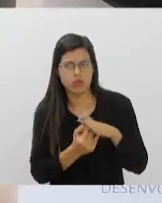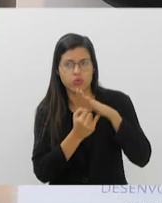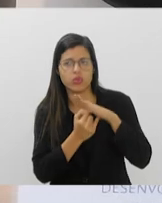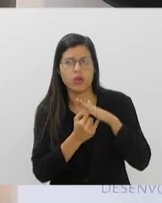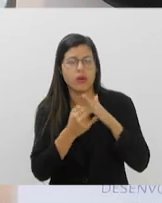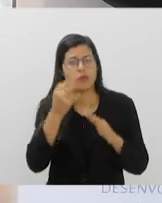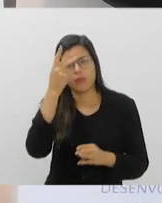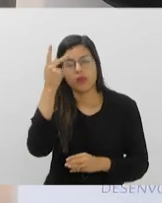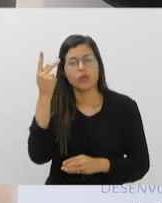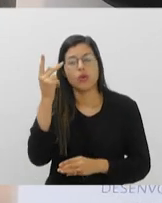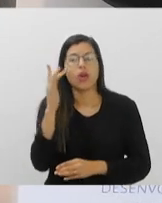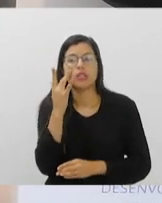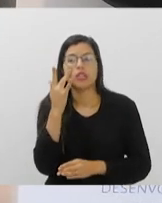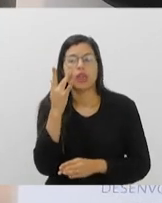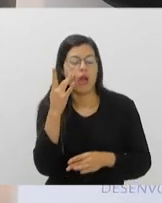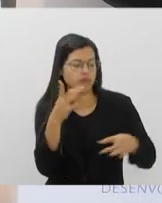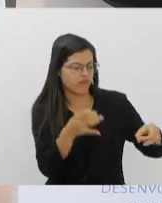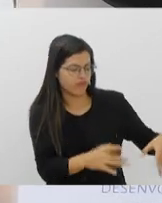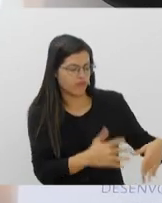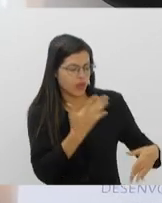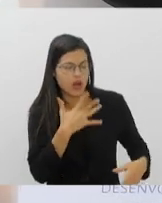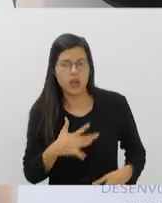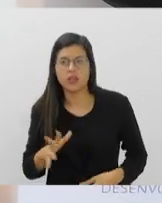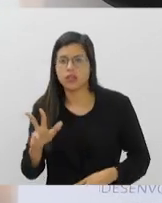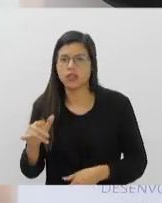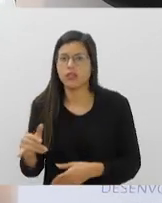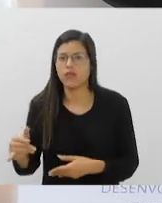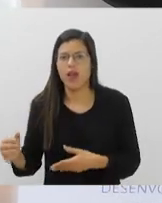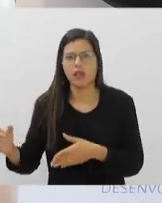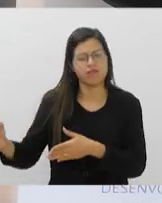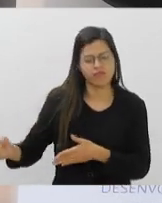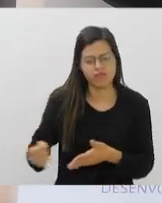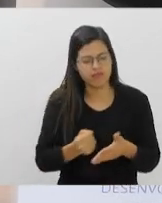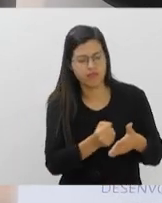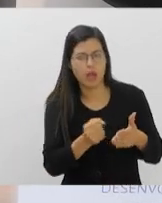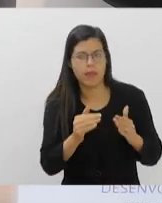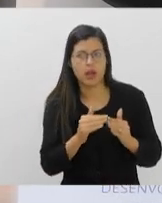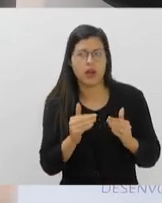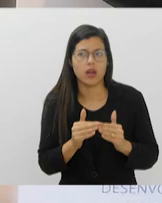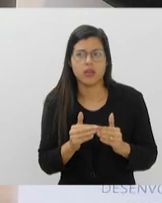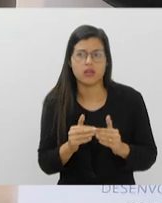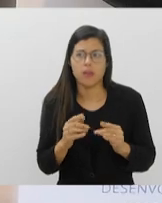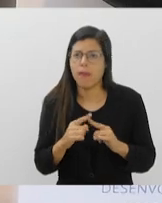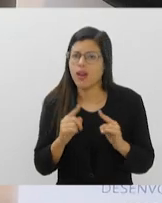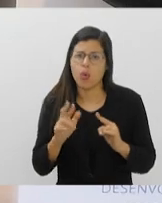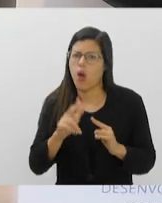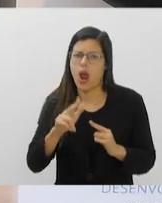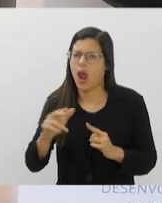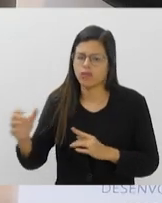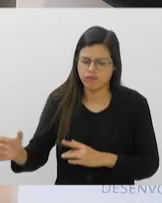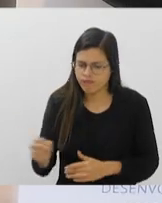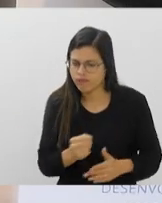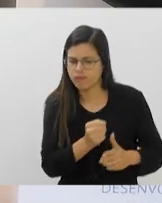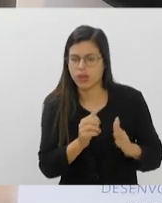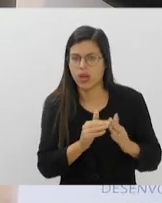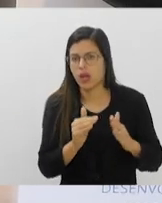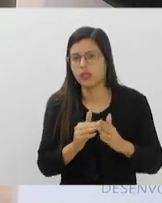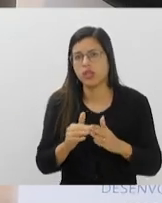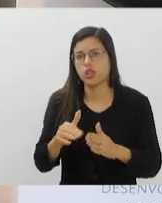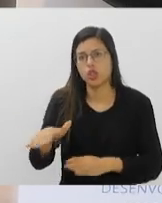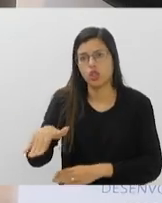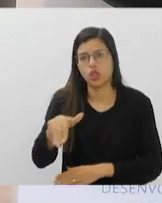criança lá que alguém ia levar para casa e o procedimento que a gente sempre orientou ninguém leva criança para casa a gente aciona os órgãos